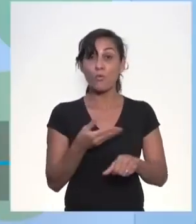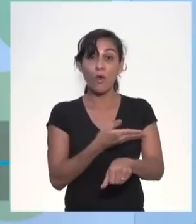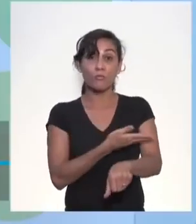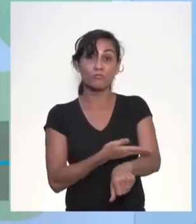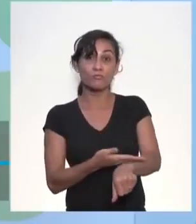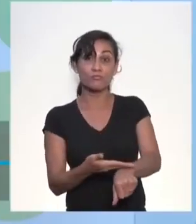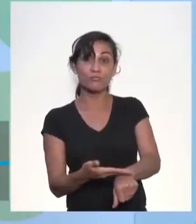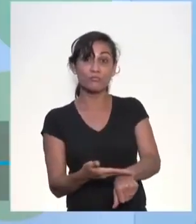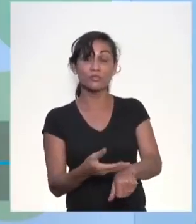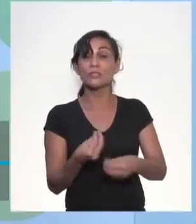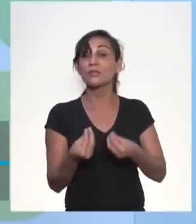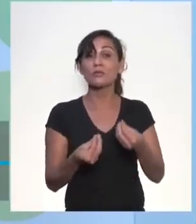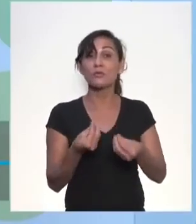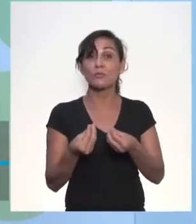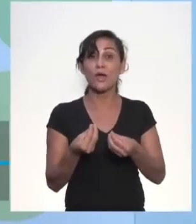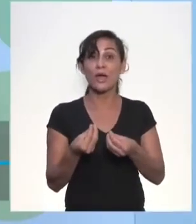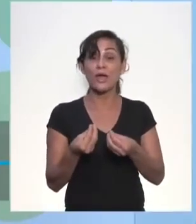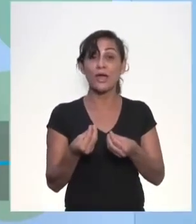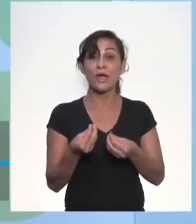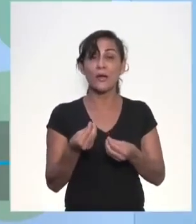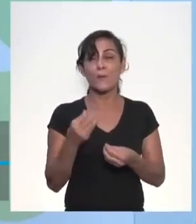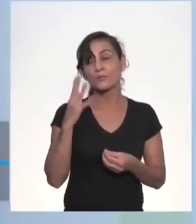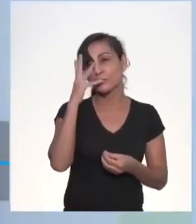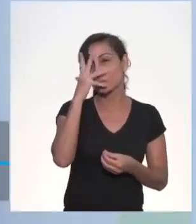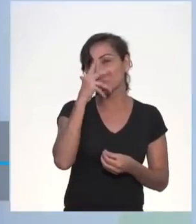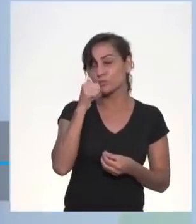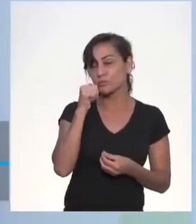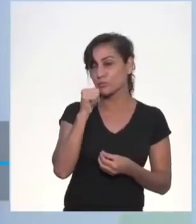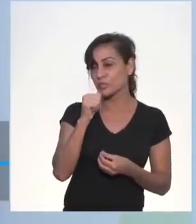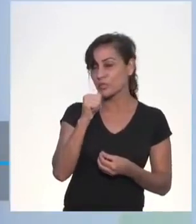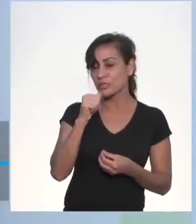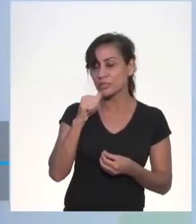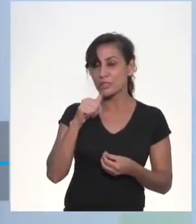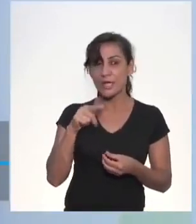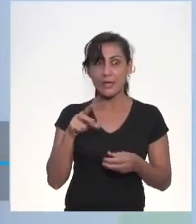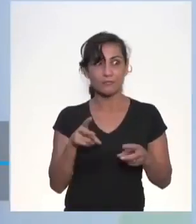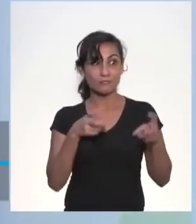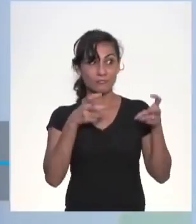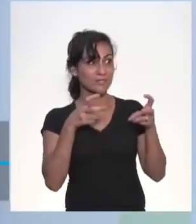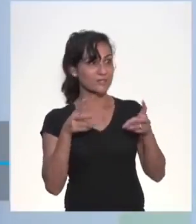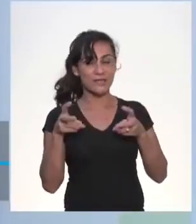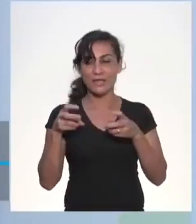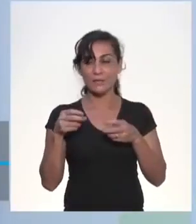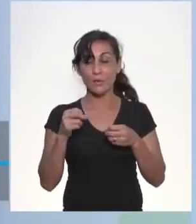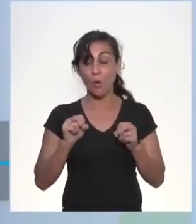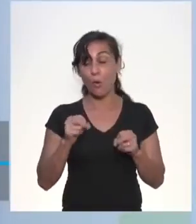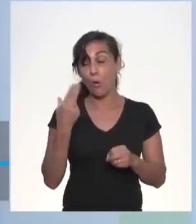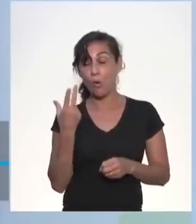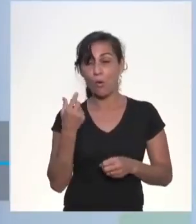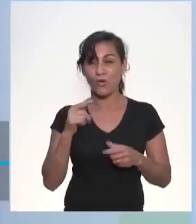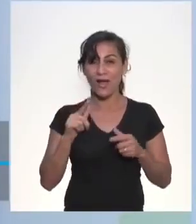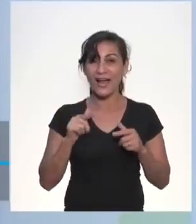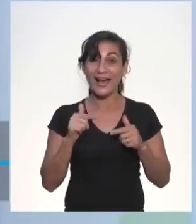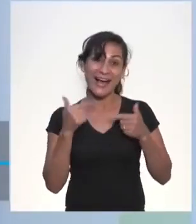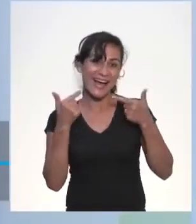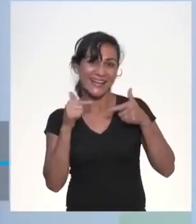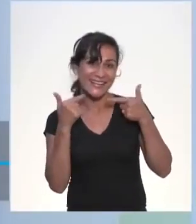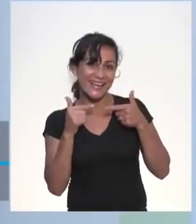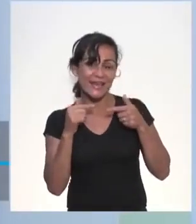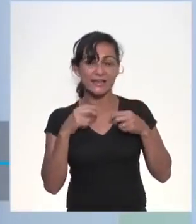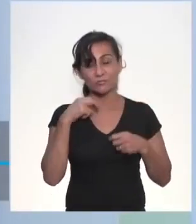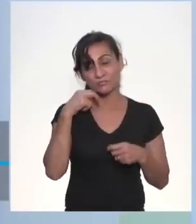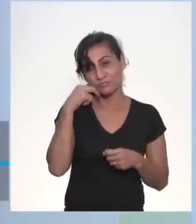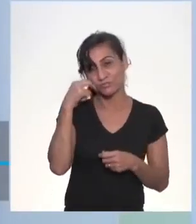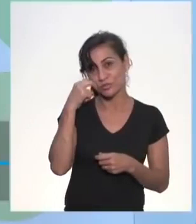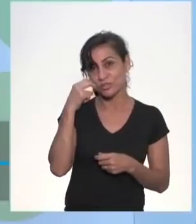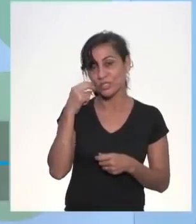mais psicológico? Uma moça bem bonita que chama atenção por onde passa, alegre, quieta. Alegre, quieta. Seria